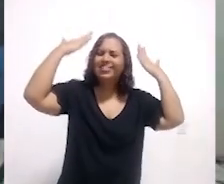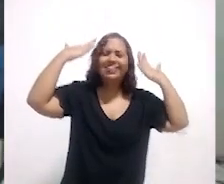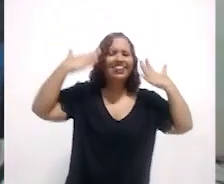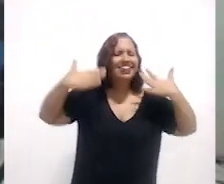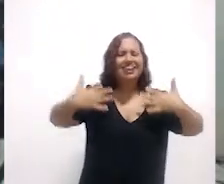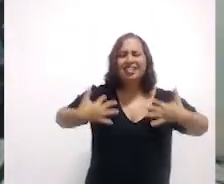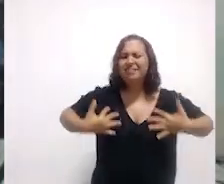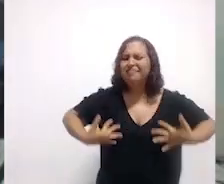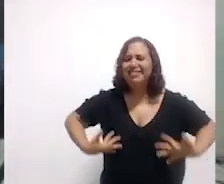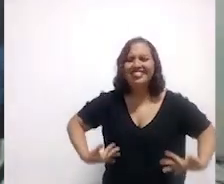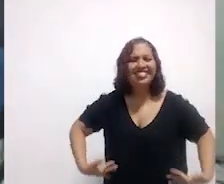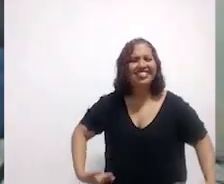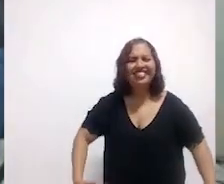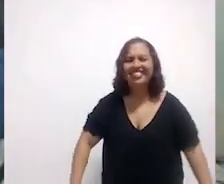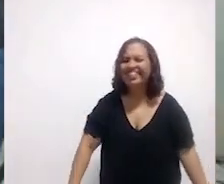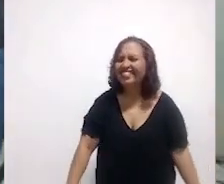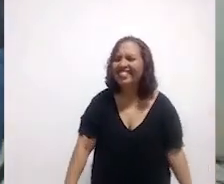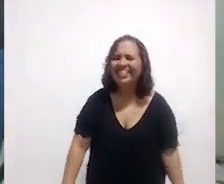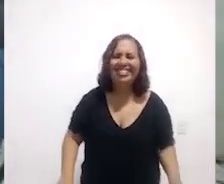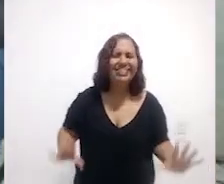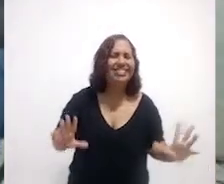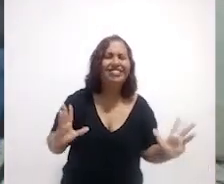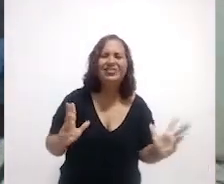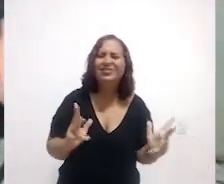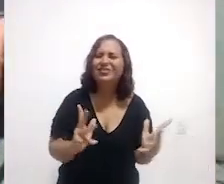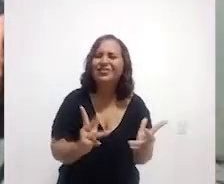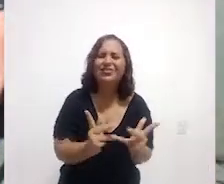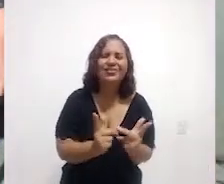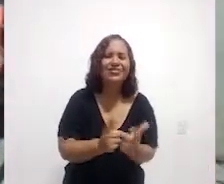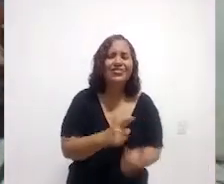Tudo que há em mim,